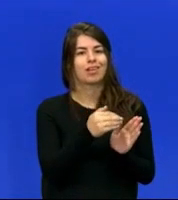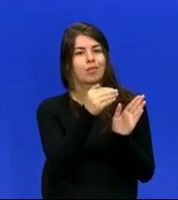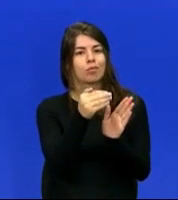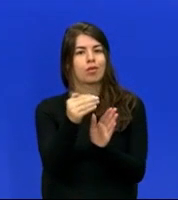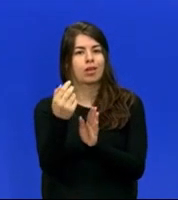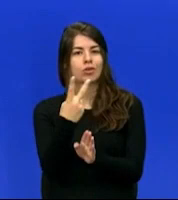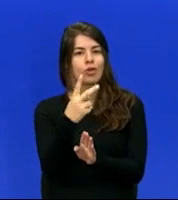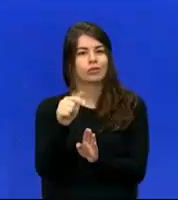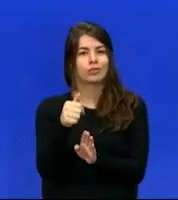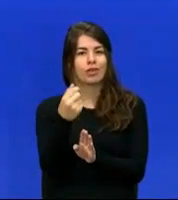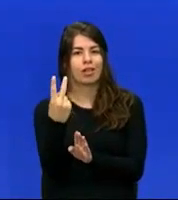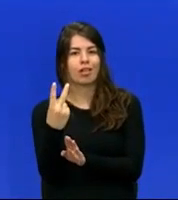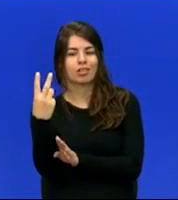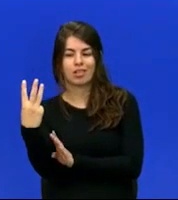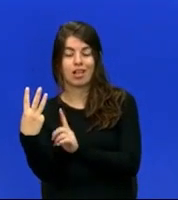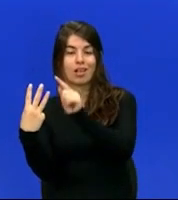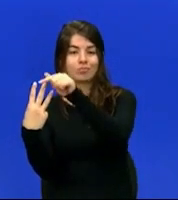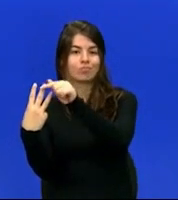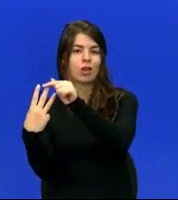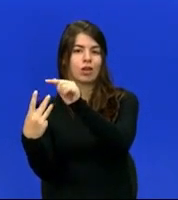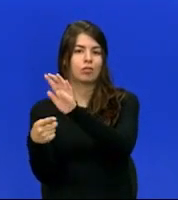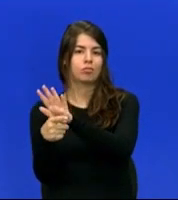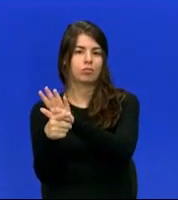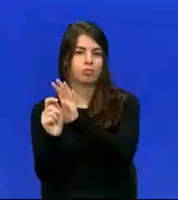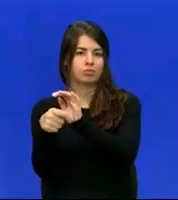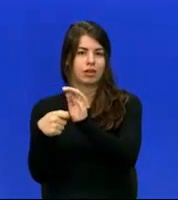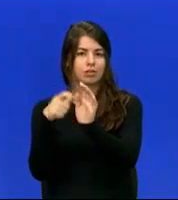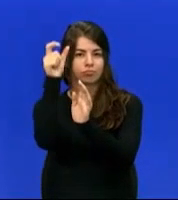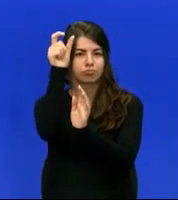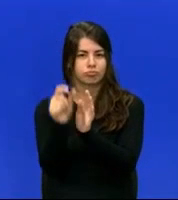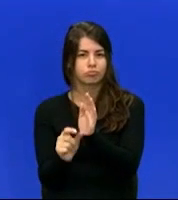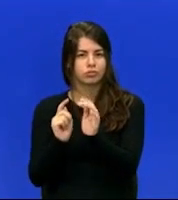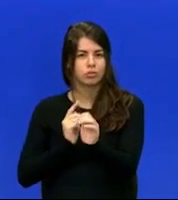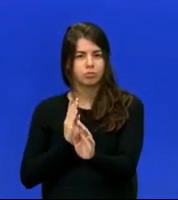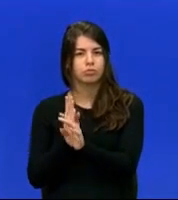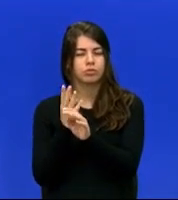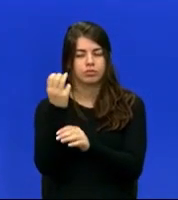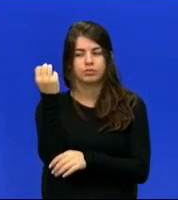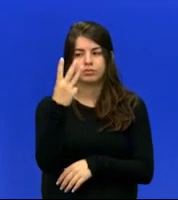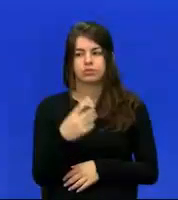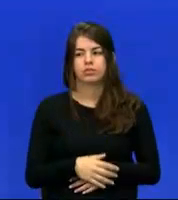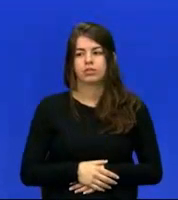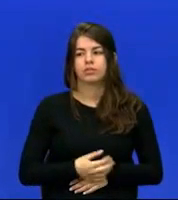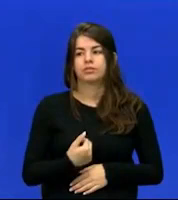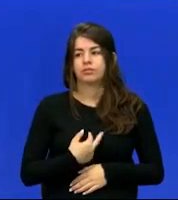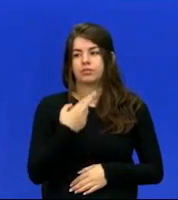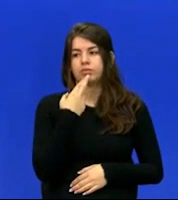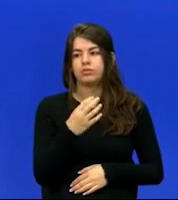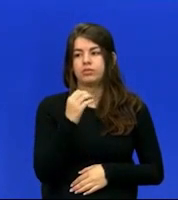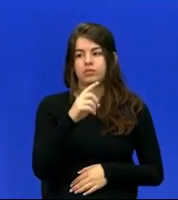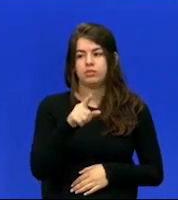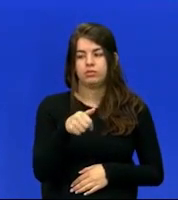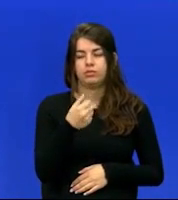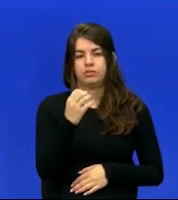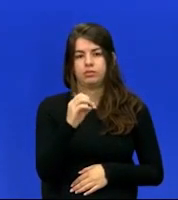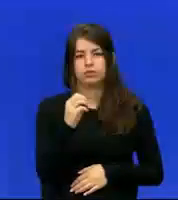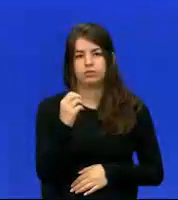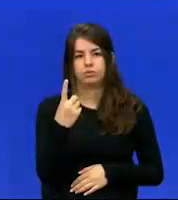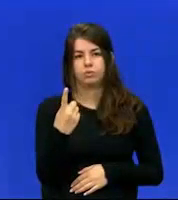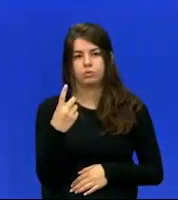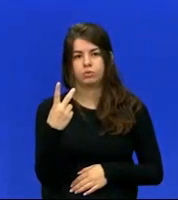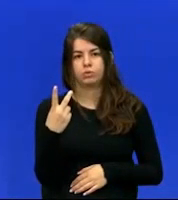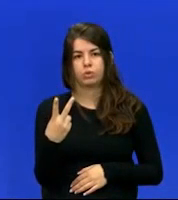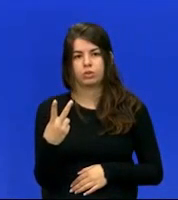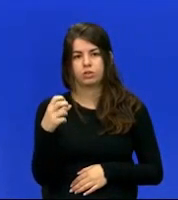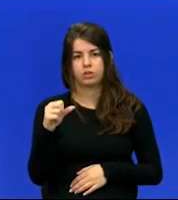Ok? Então, até a coluna 3, vamos fazer a intersecção. Então, eu acho o valor de